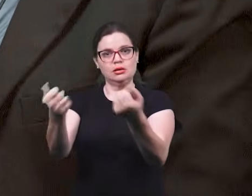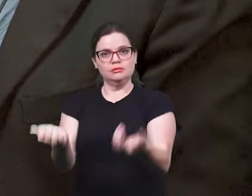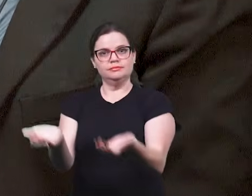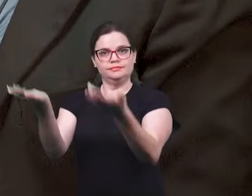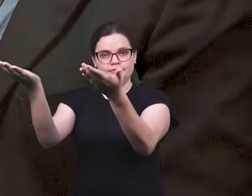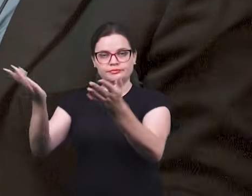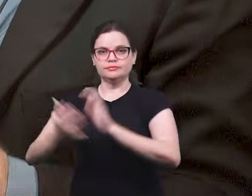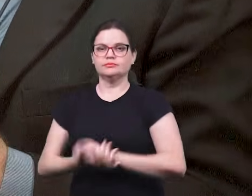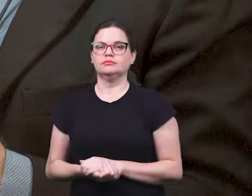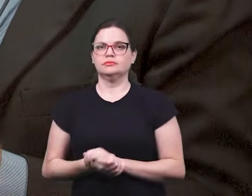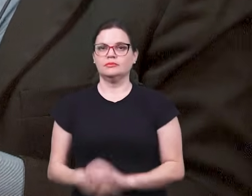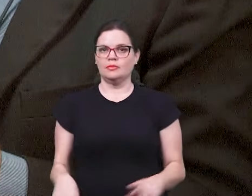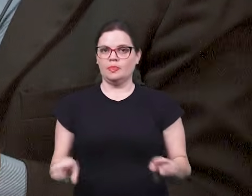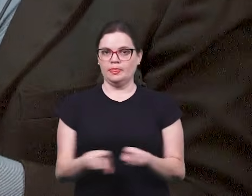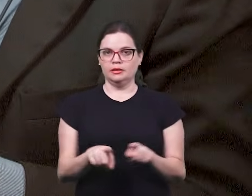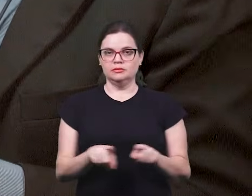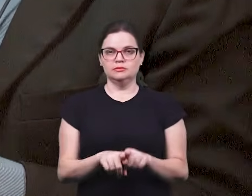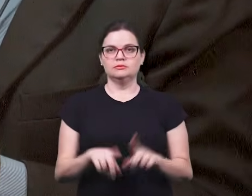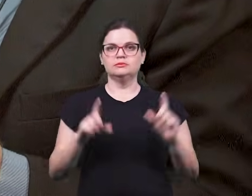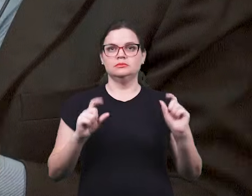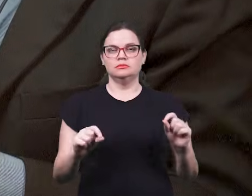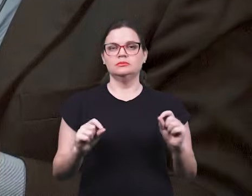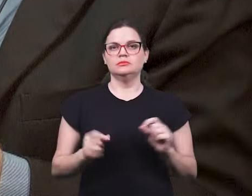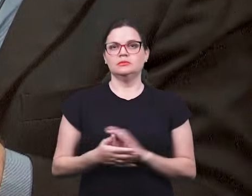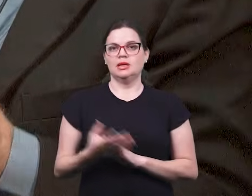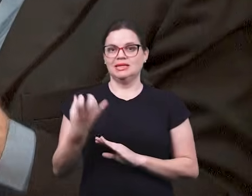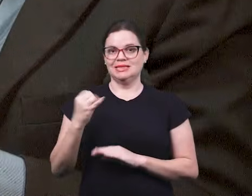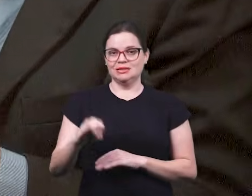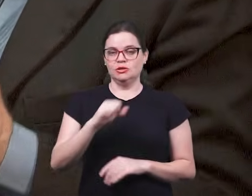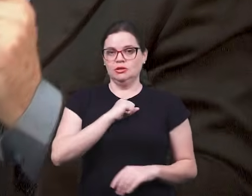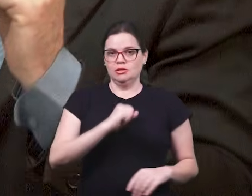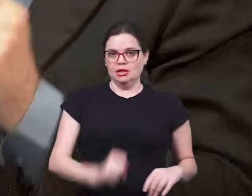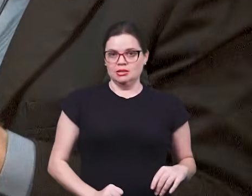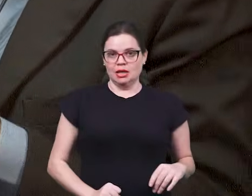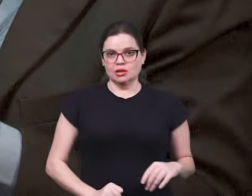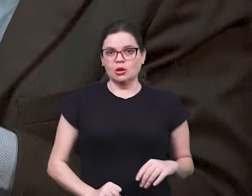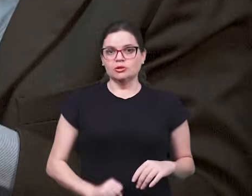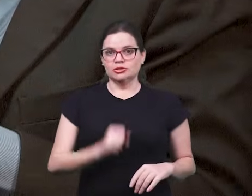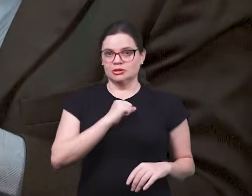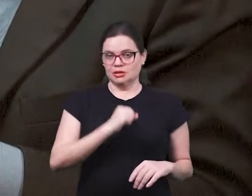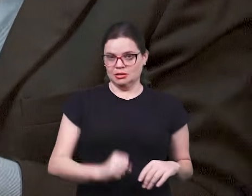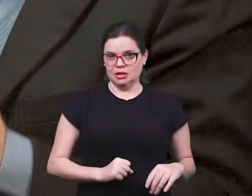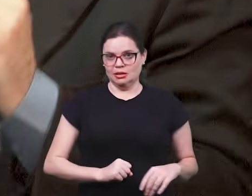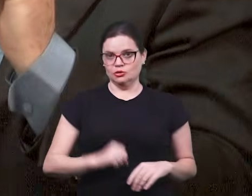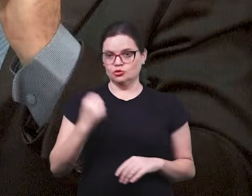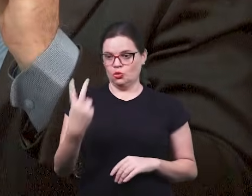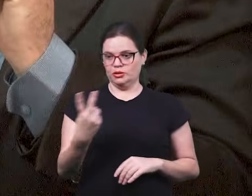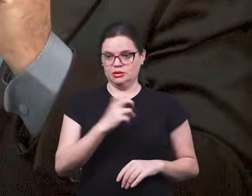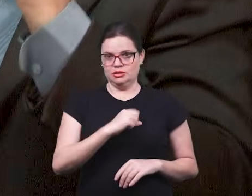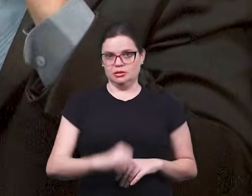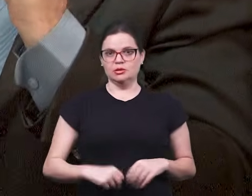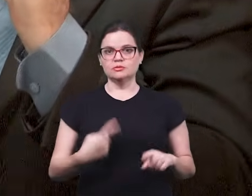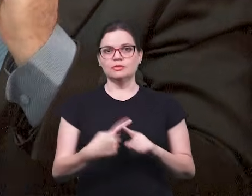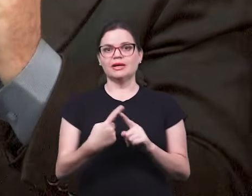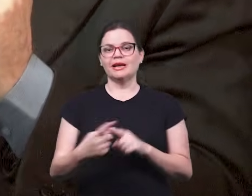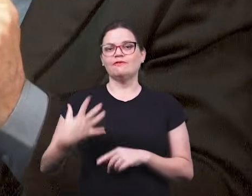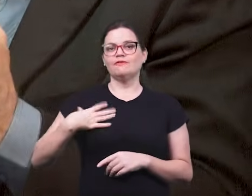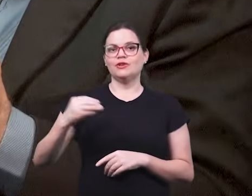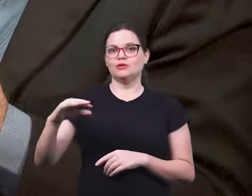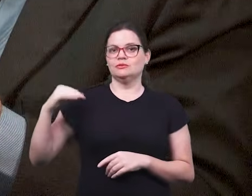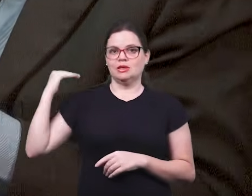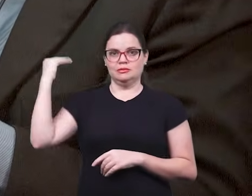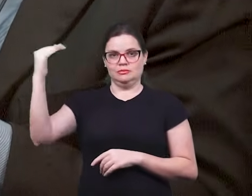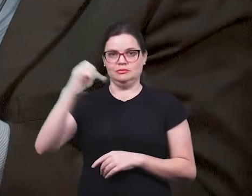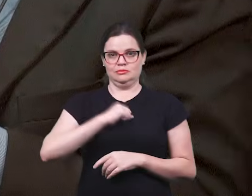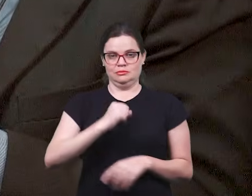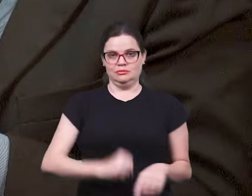sacrifício. E uma vez um sacerdote, dois sacerdotes, na verdade, filhos do sumo